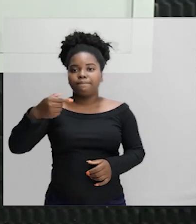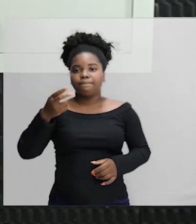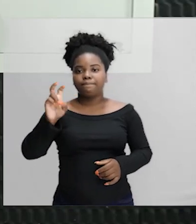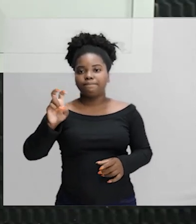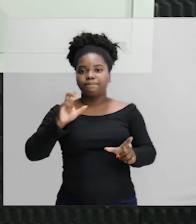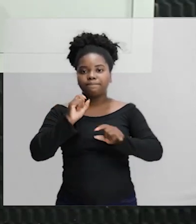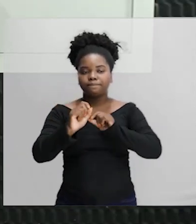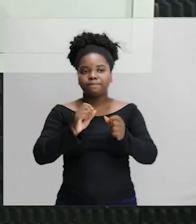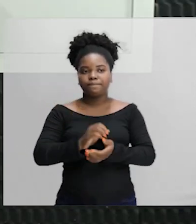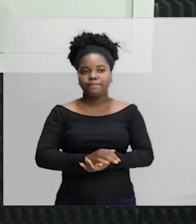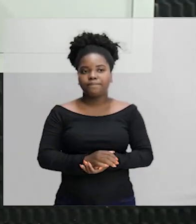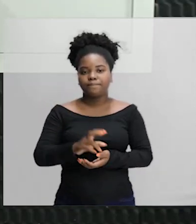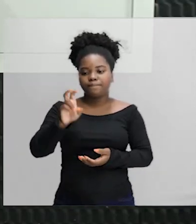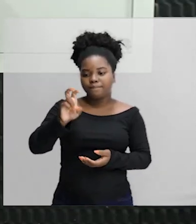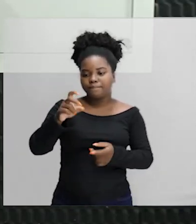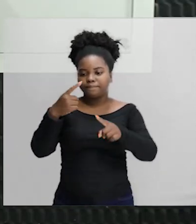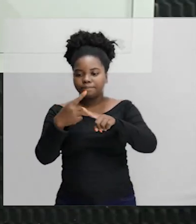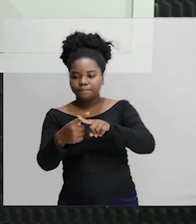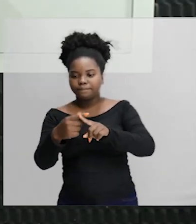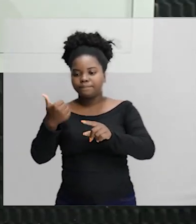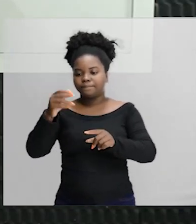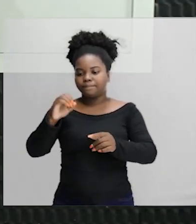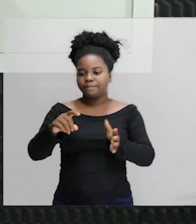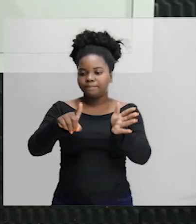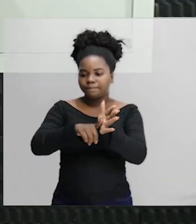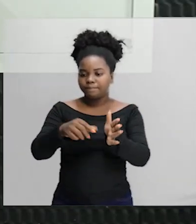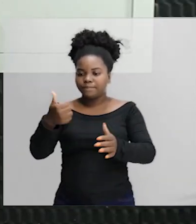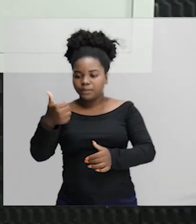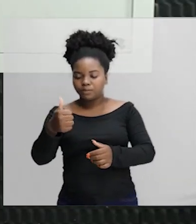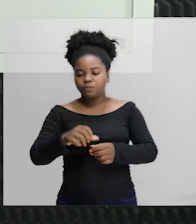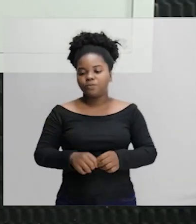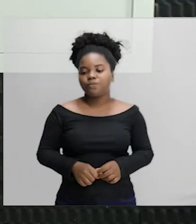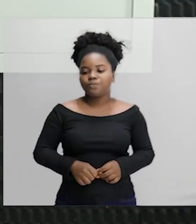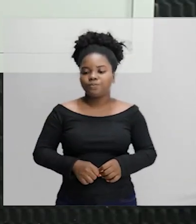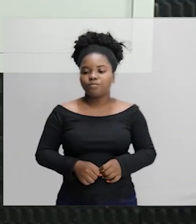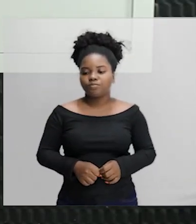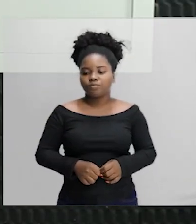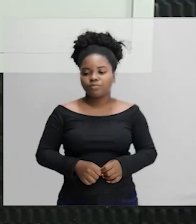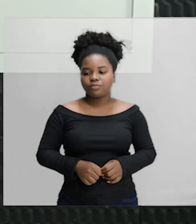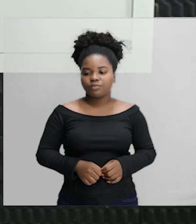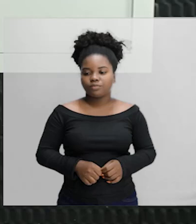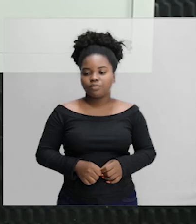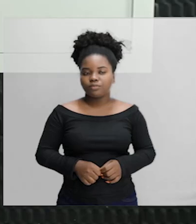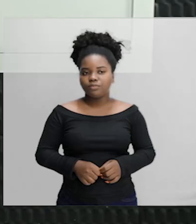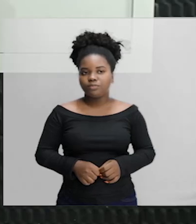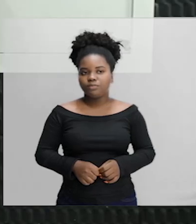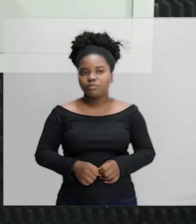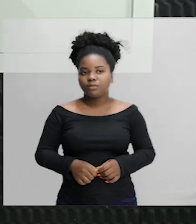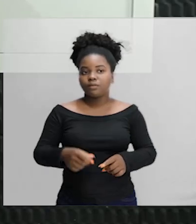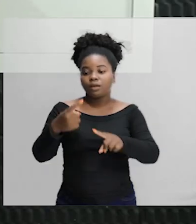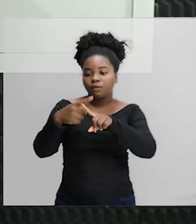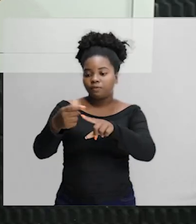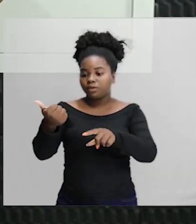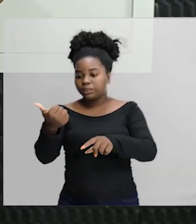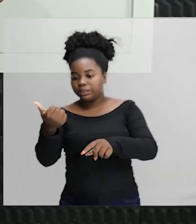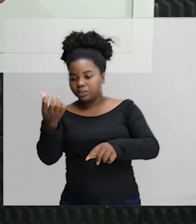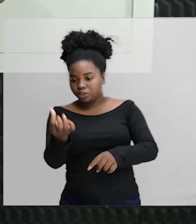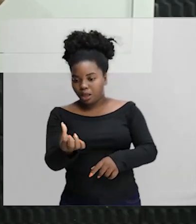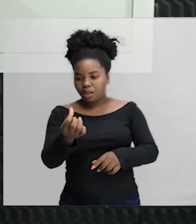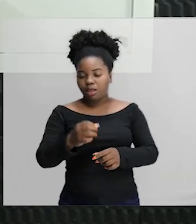0,5 é 5 vezes 10 a menos 1. Pronto. Vezes 16.